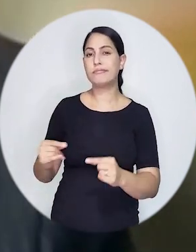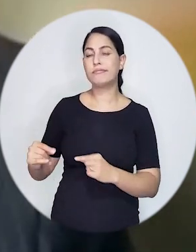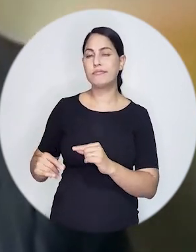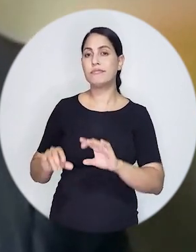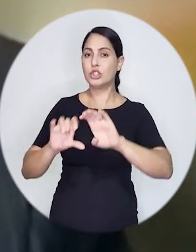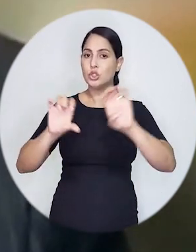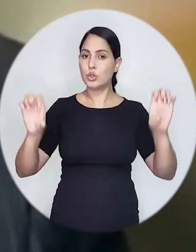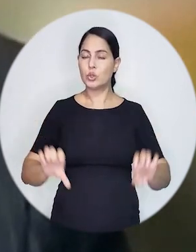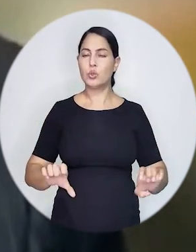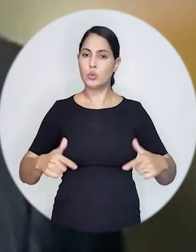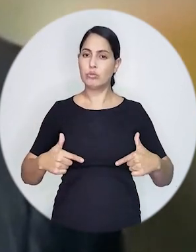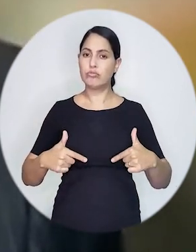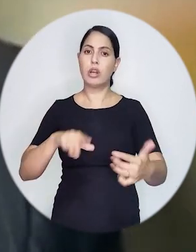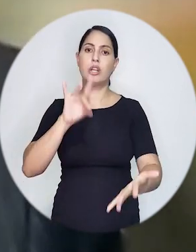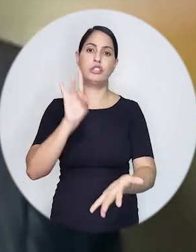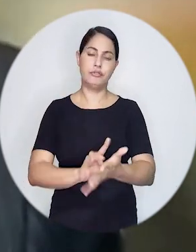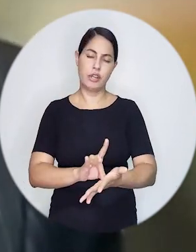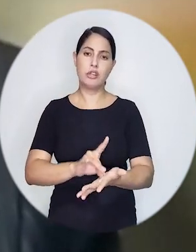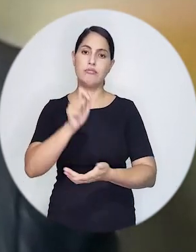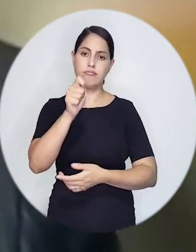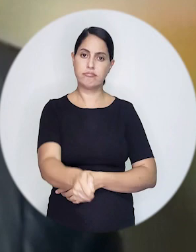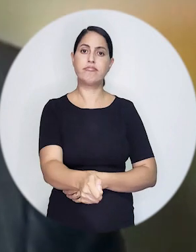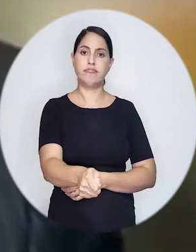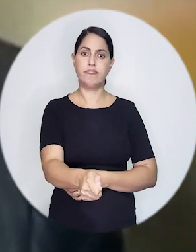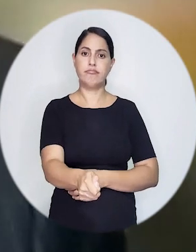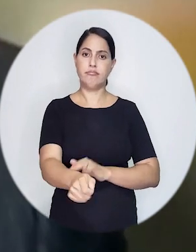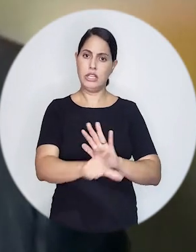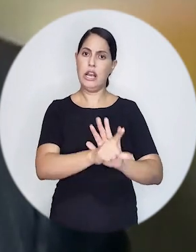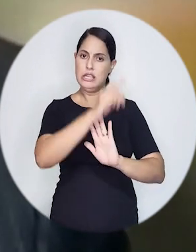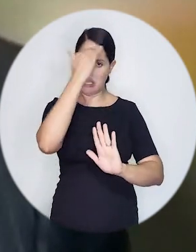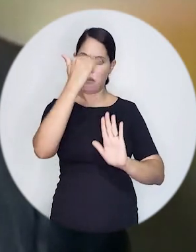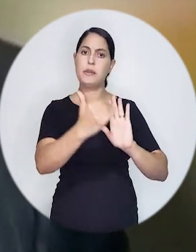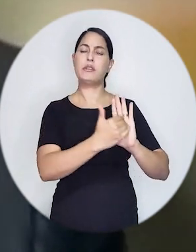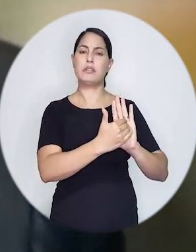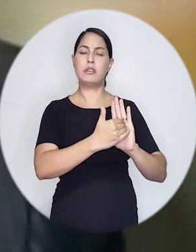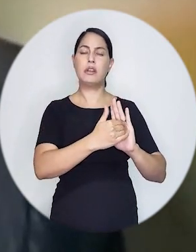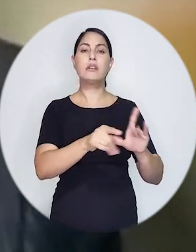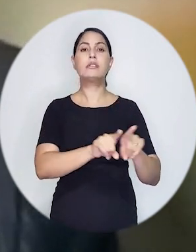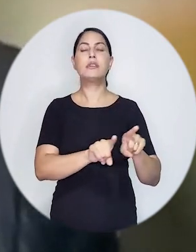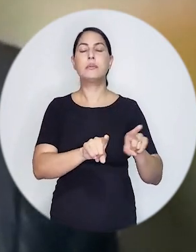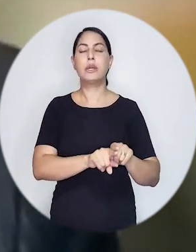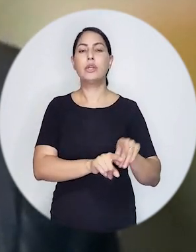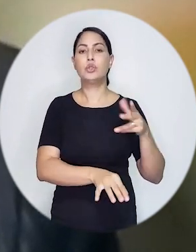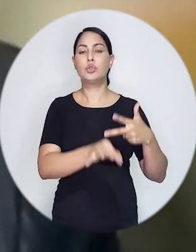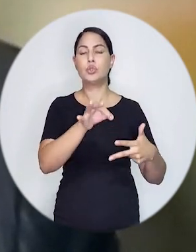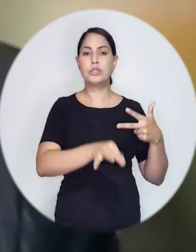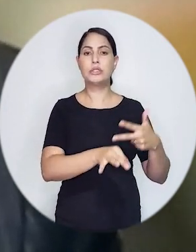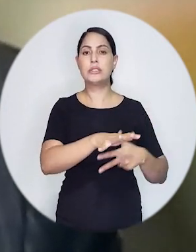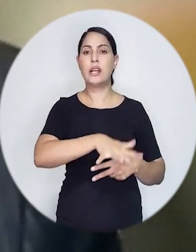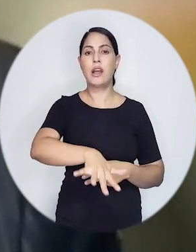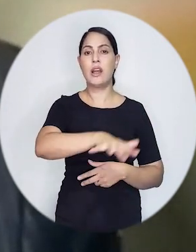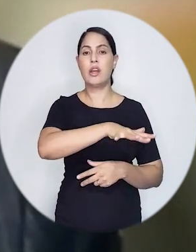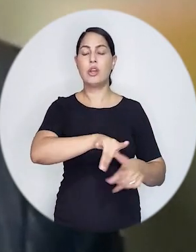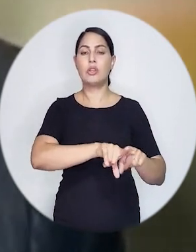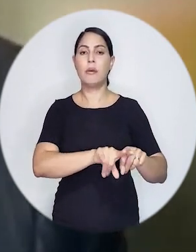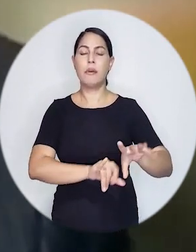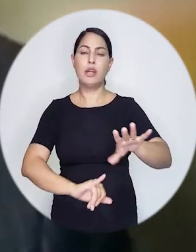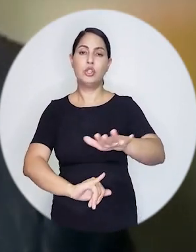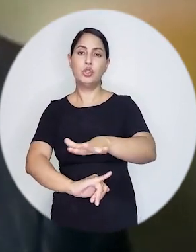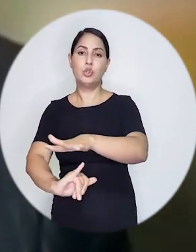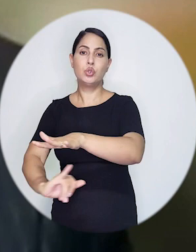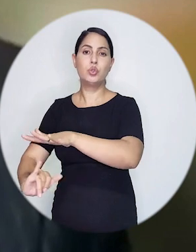embora robusta e moderna, é uma legislação que ela tem que ser efetivada. E essa garantia perpassa pelo Poder Judiciário,